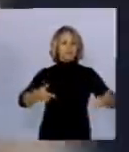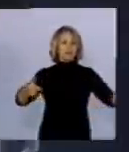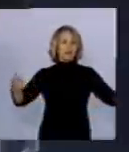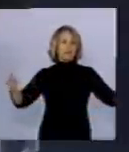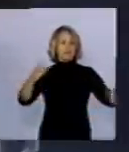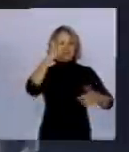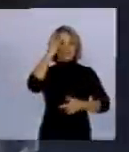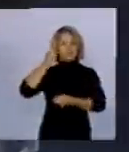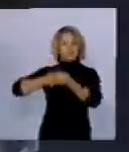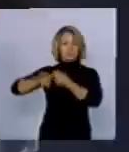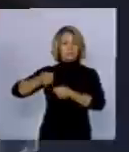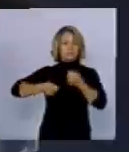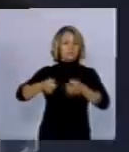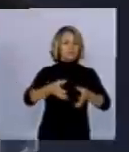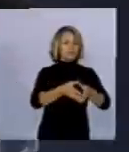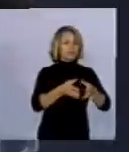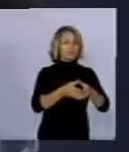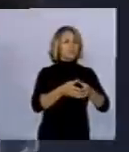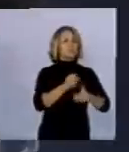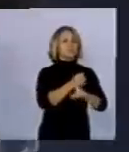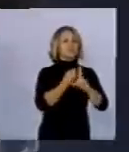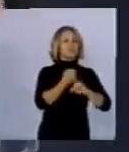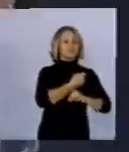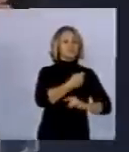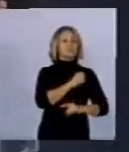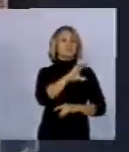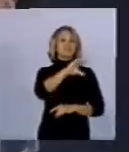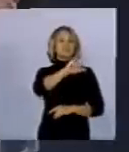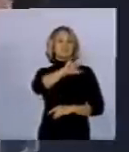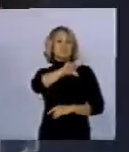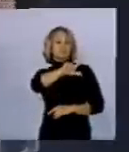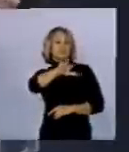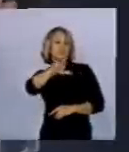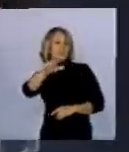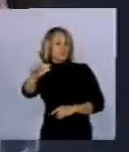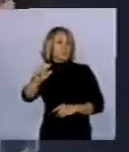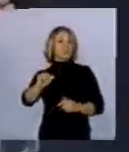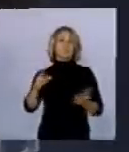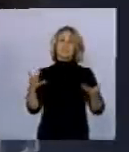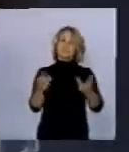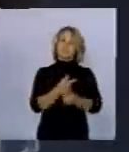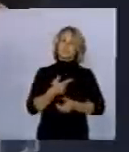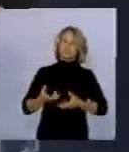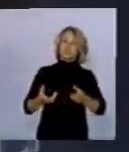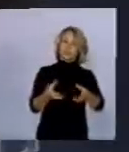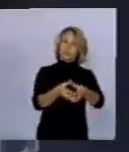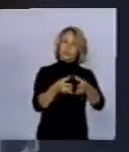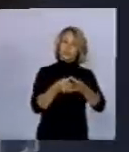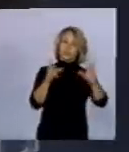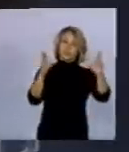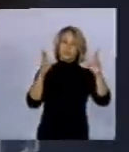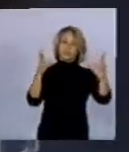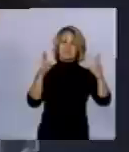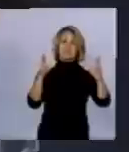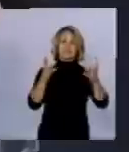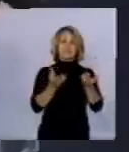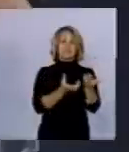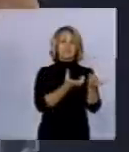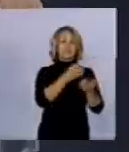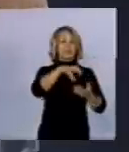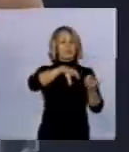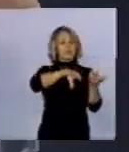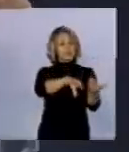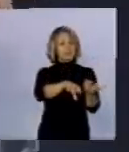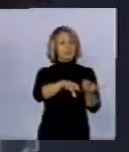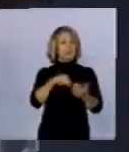econômicos do setor sociedade civil e todas as representações políticas do congresso nacional eh é